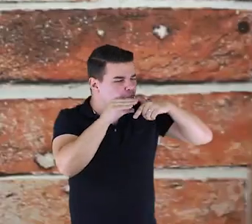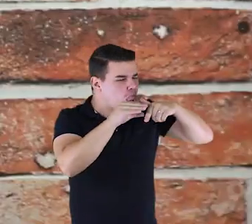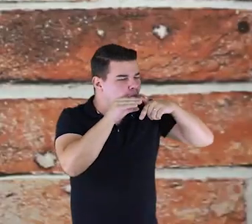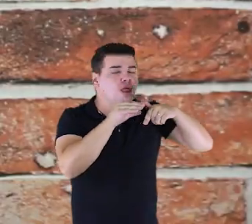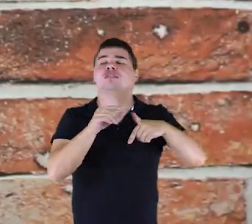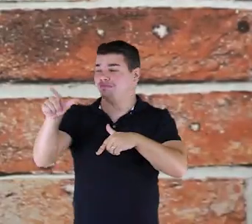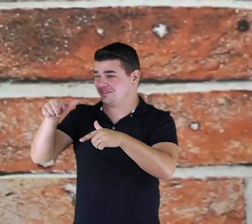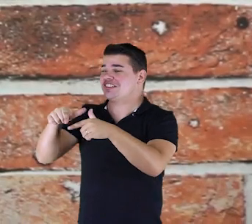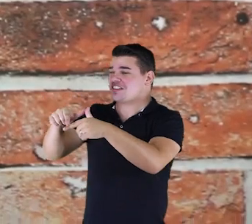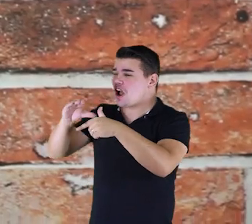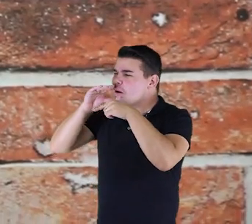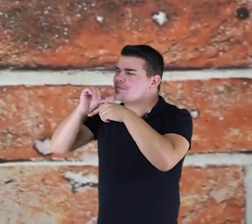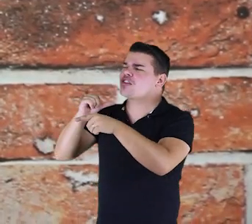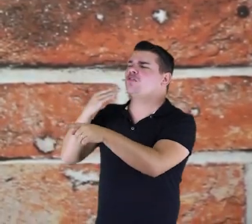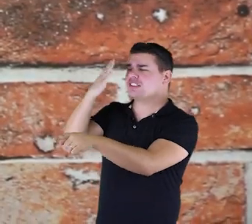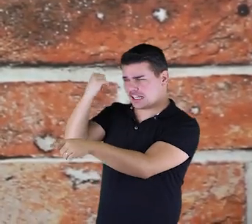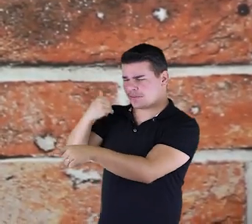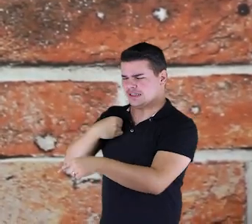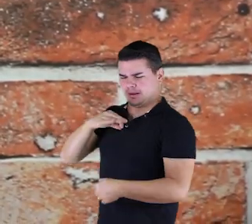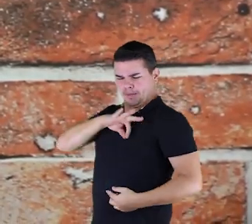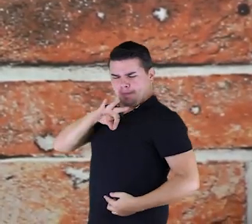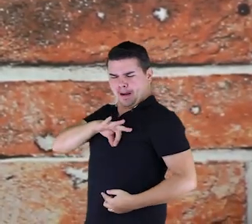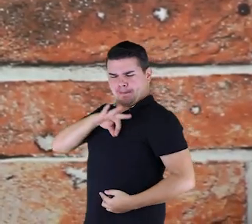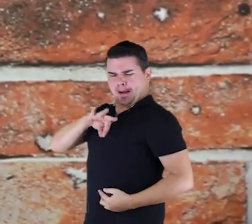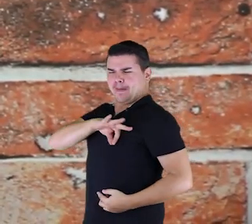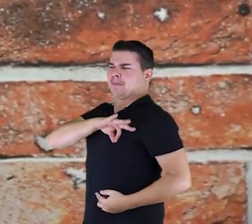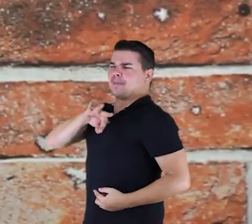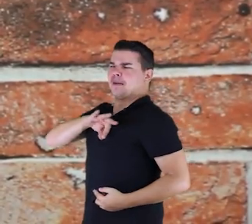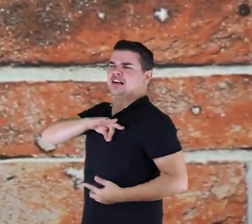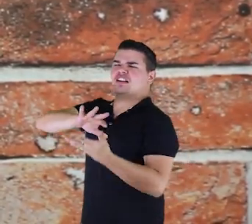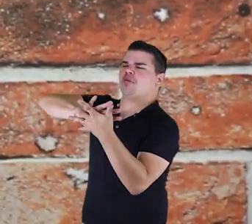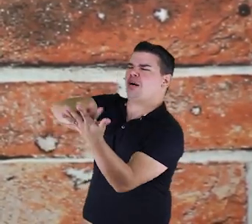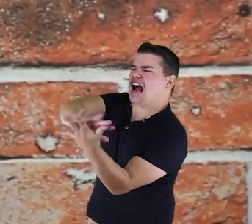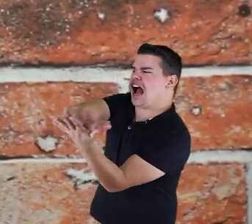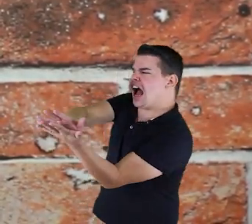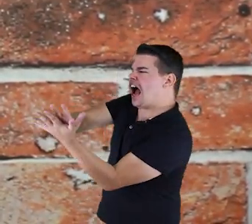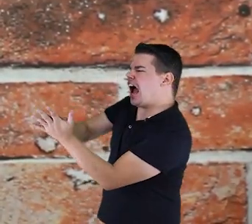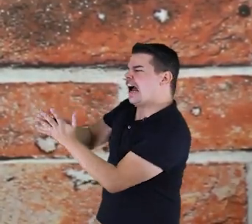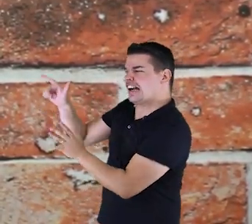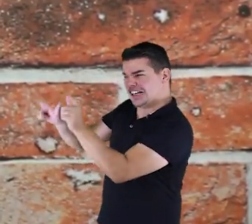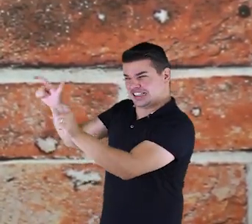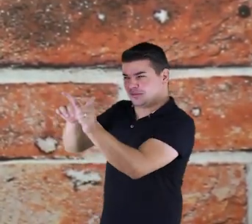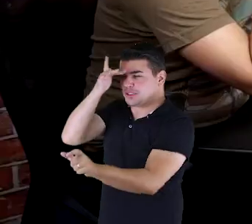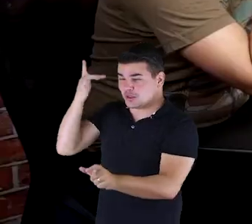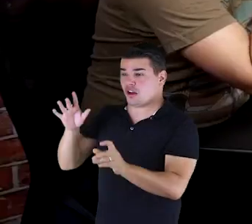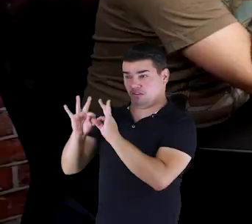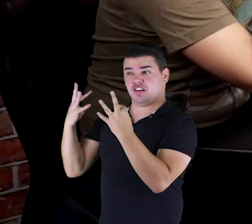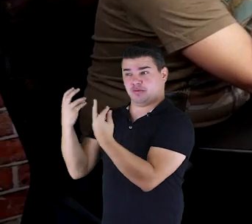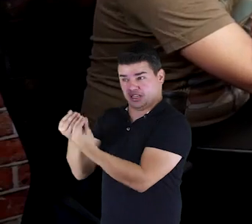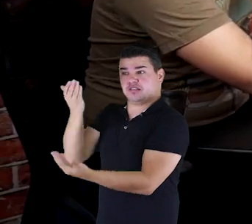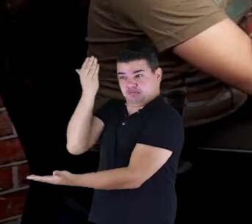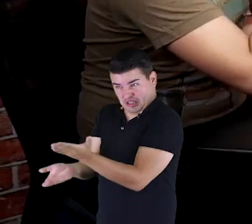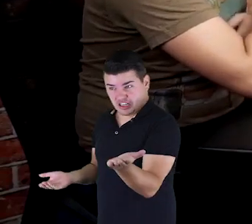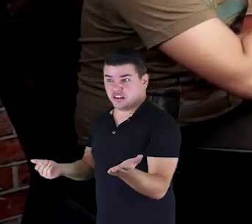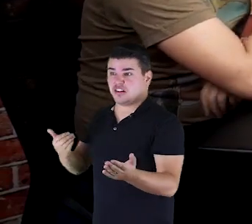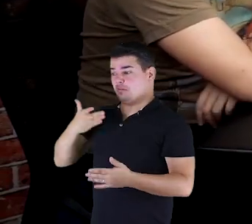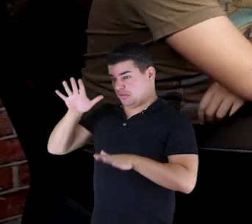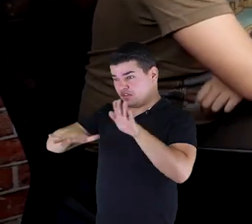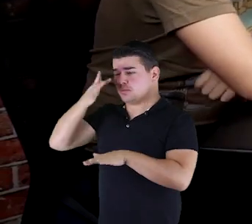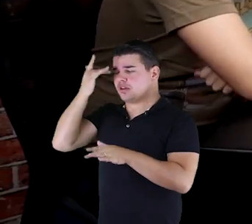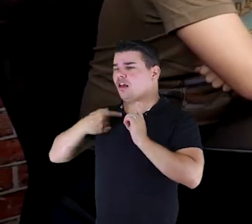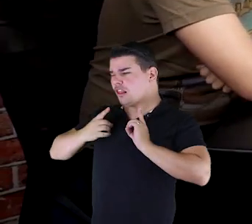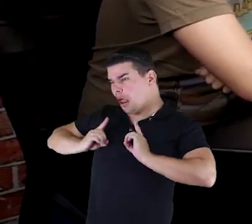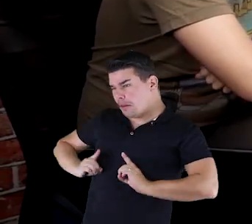do tipo. Você sabe que você ganha dinheiro estragando a vida das pessoas. Você estraga a vida das pessoas. Você fudeu muita família, muita gente ficou depressiva por sua